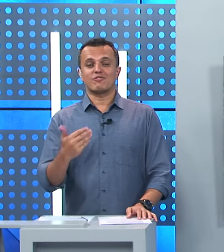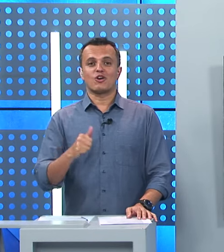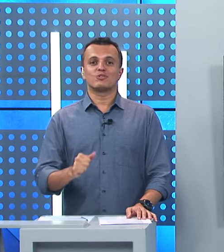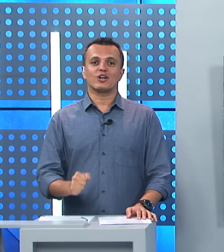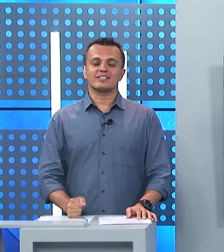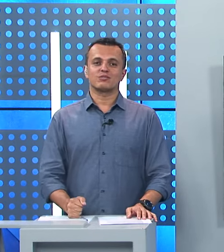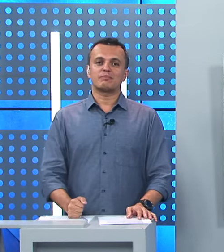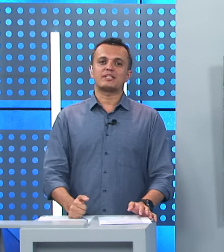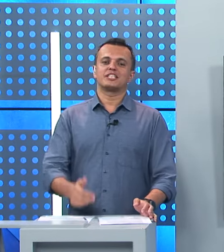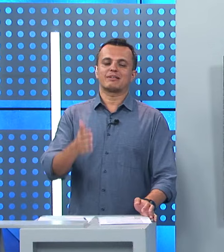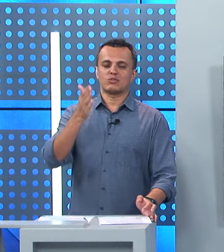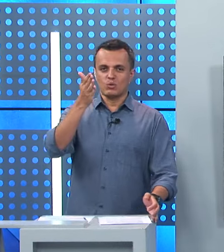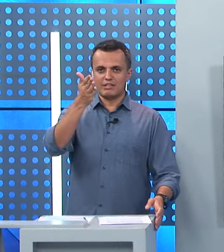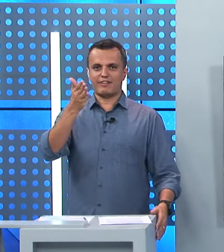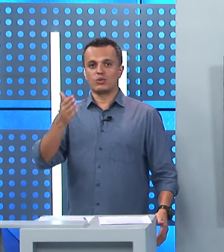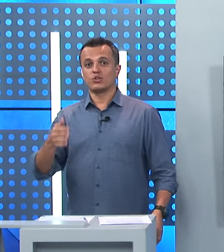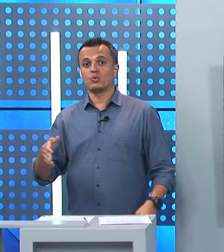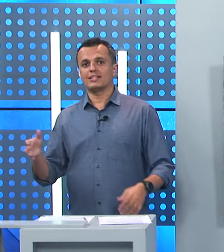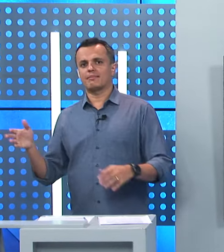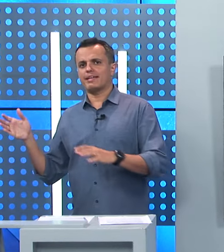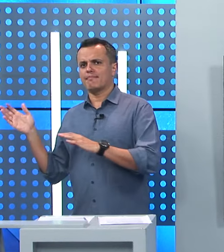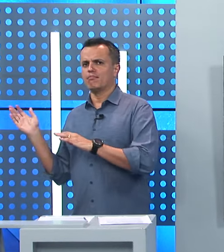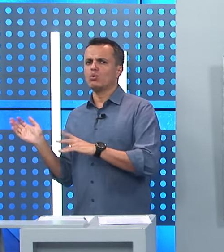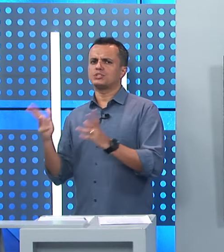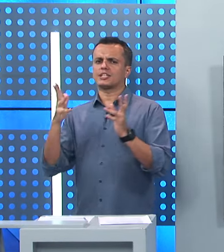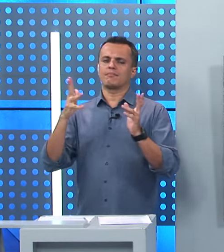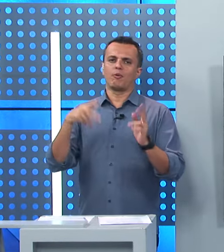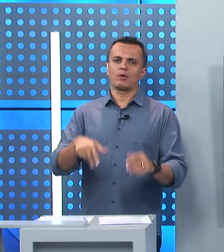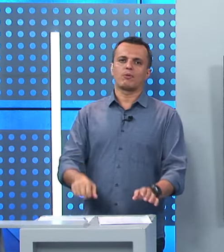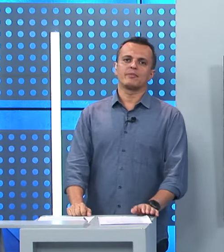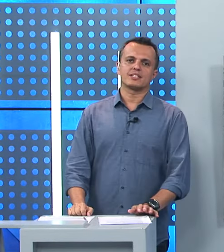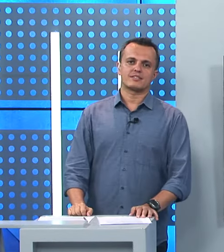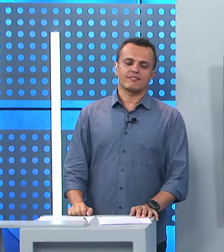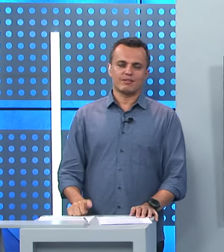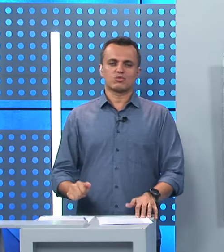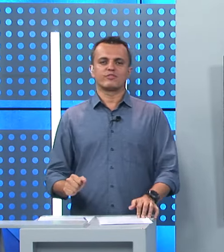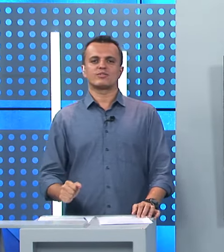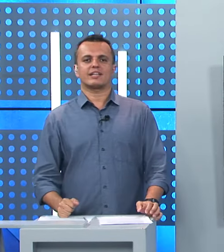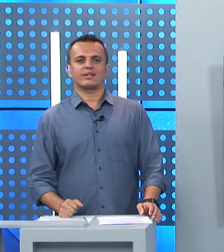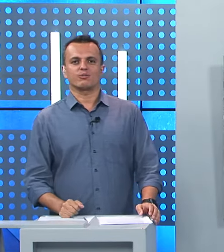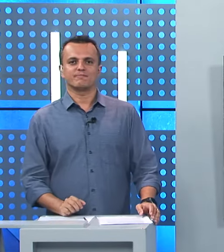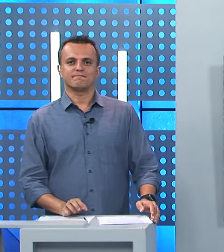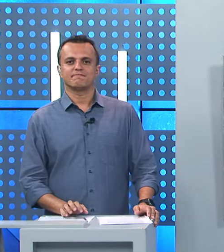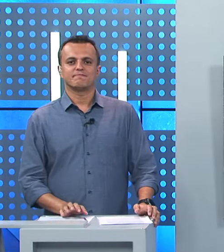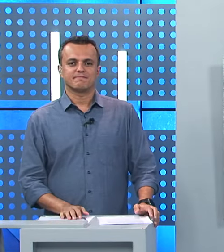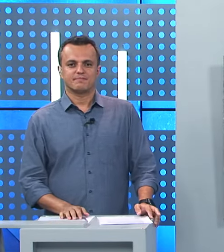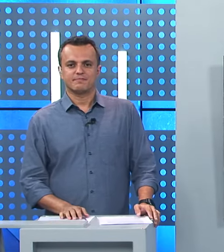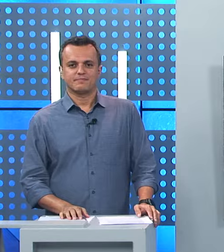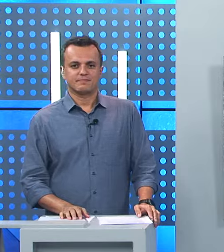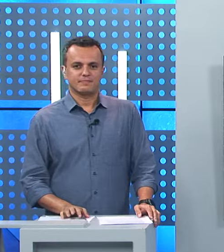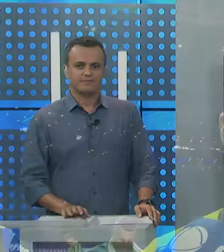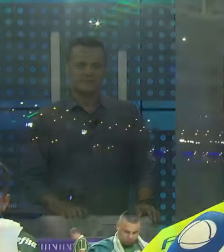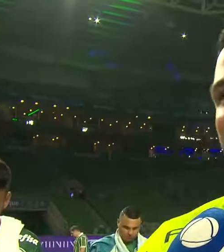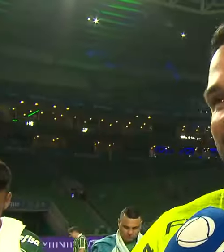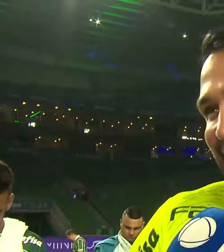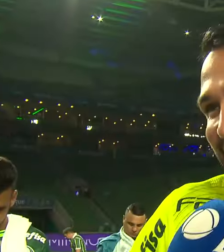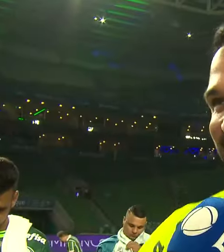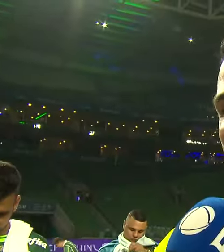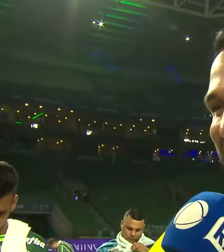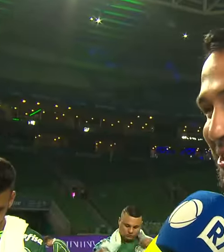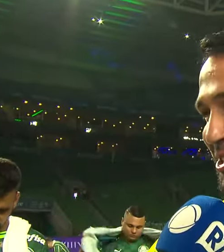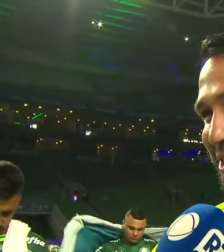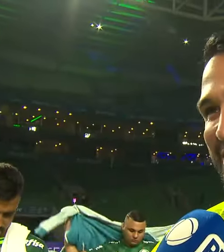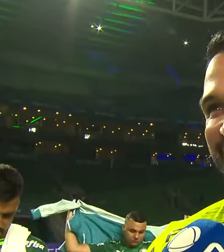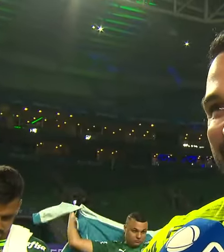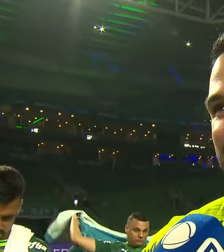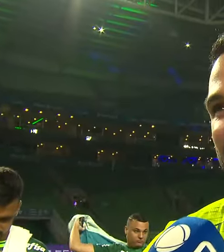o Gustavo Gomes joga a segunda partida, mas o Luan falou. E o Luan também é multicampeão pelo Palmeiras. Vamos ouvir o zagueiro. Eu queria que